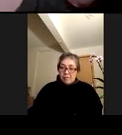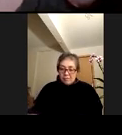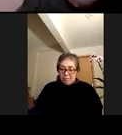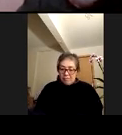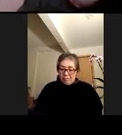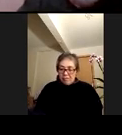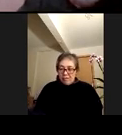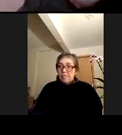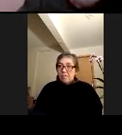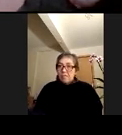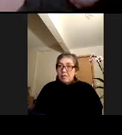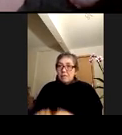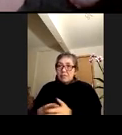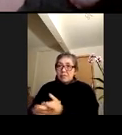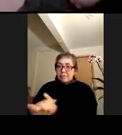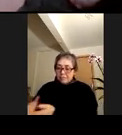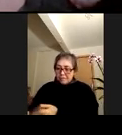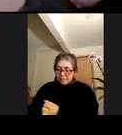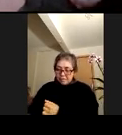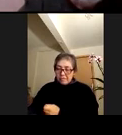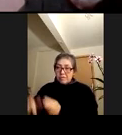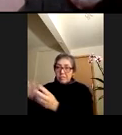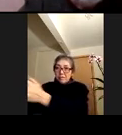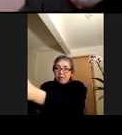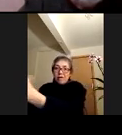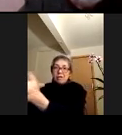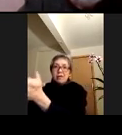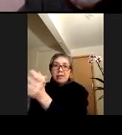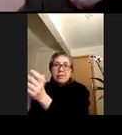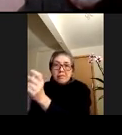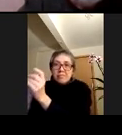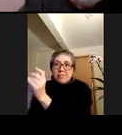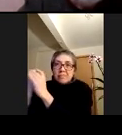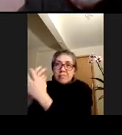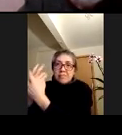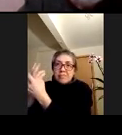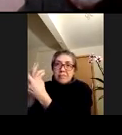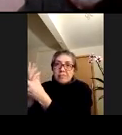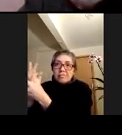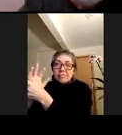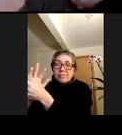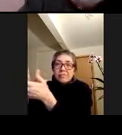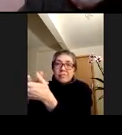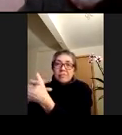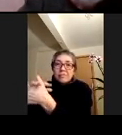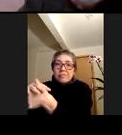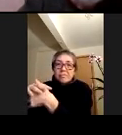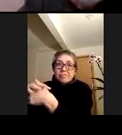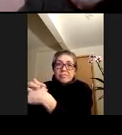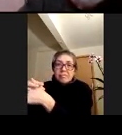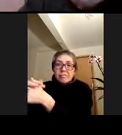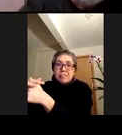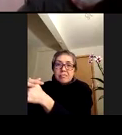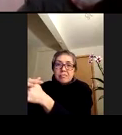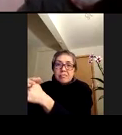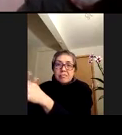acaba prejudicando ou possibilitando novas relações com a questão da vida. E o meio